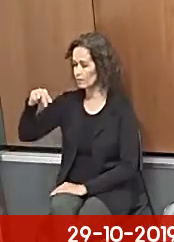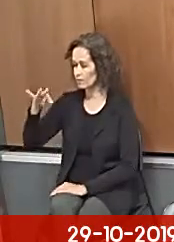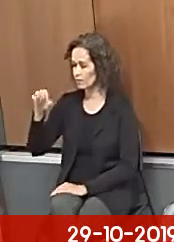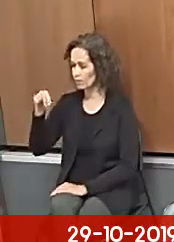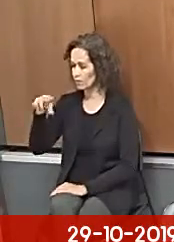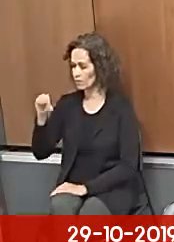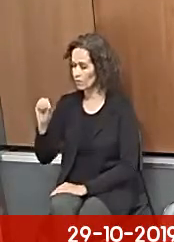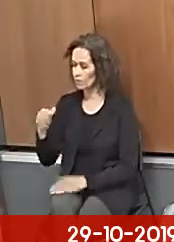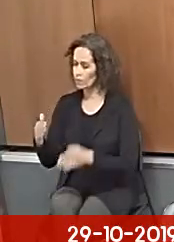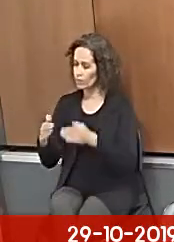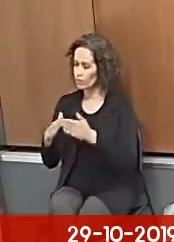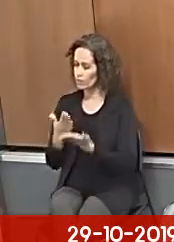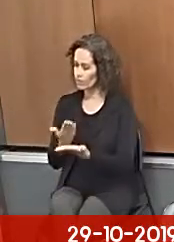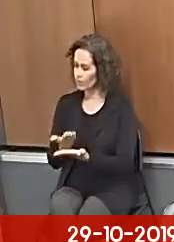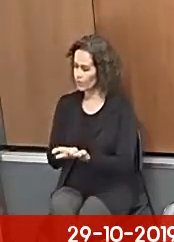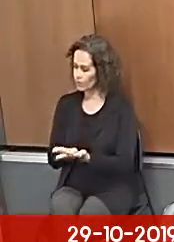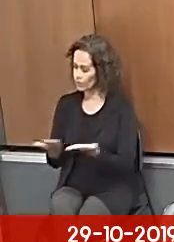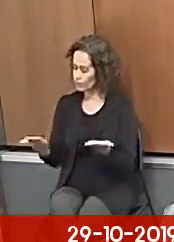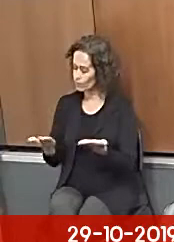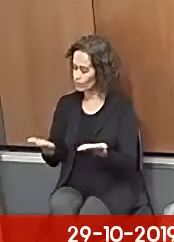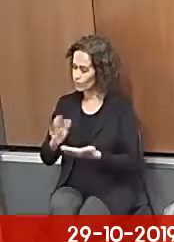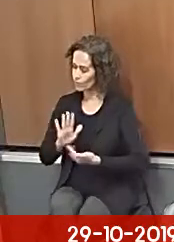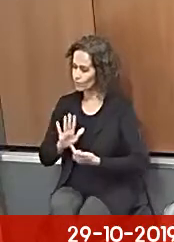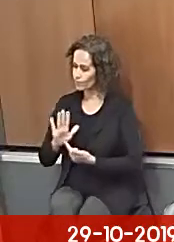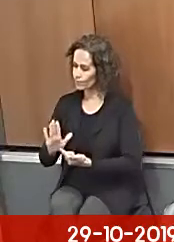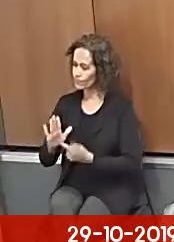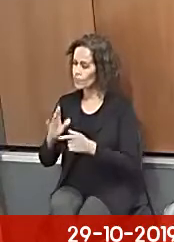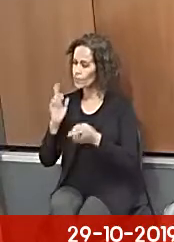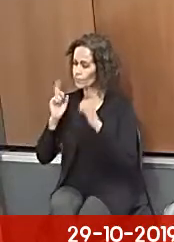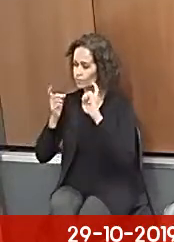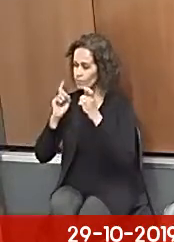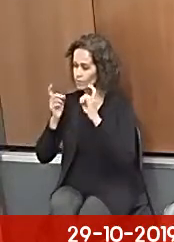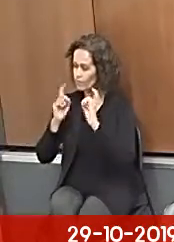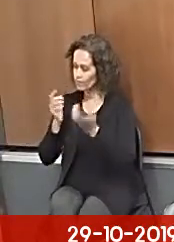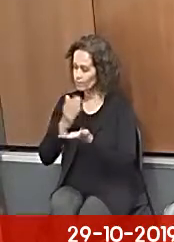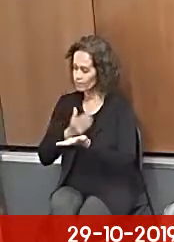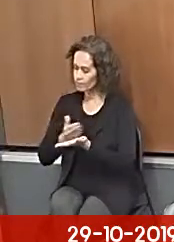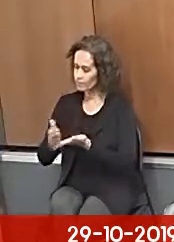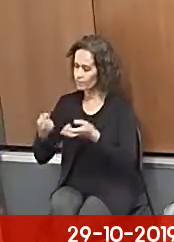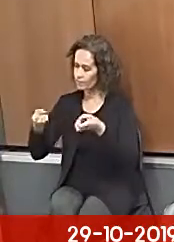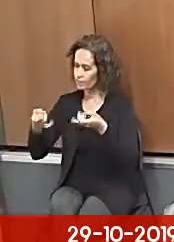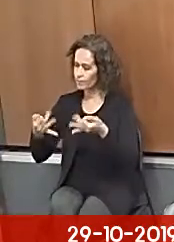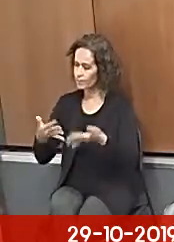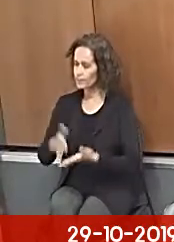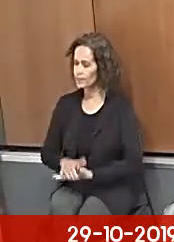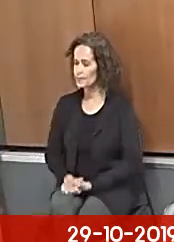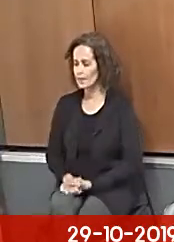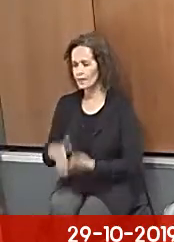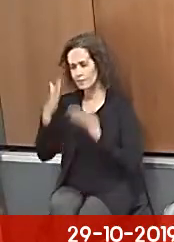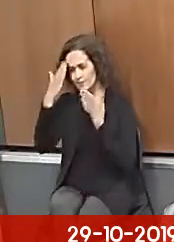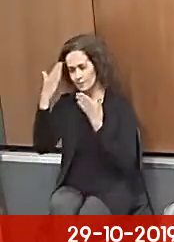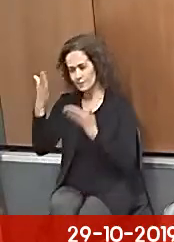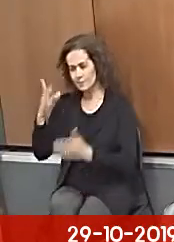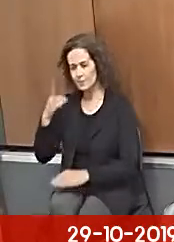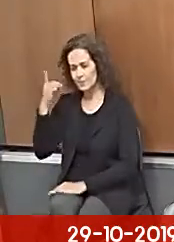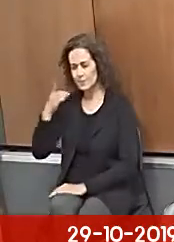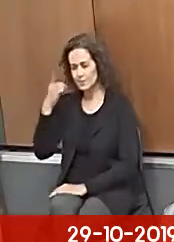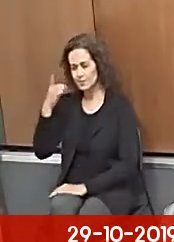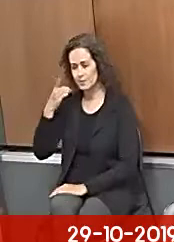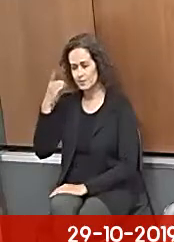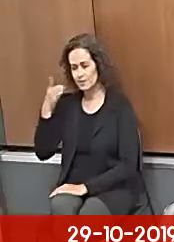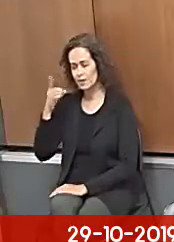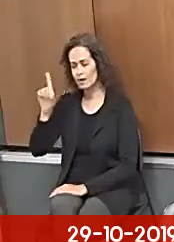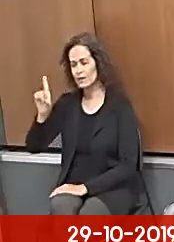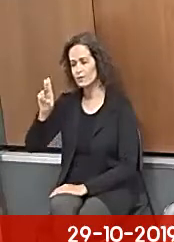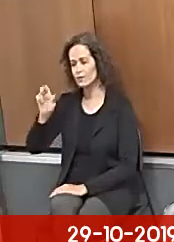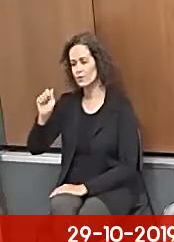do requerimento que deu origem a esta reunião, para as suas considerações iniciais. Muito obrigado, deputado